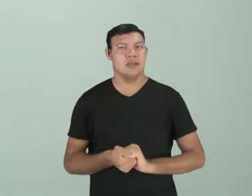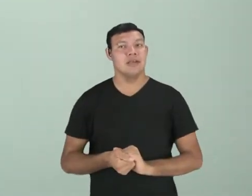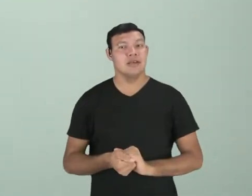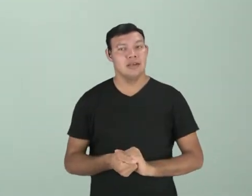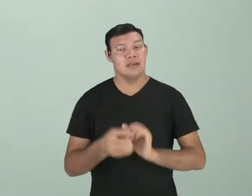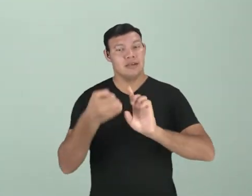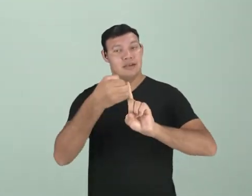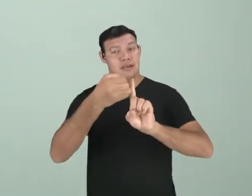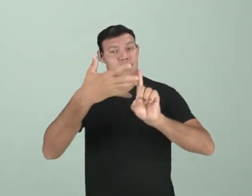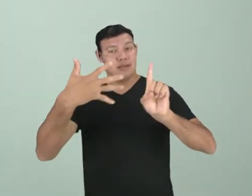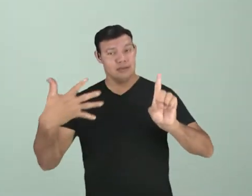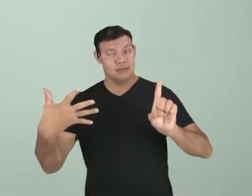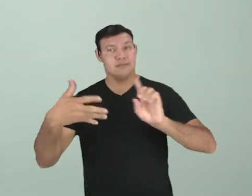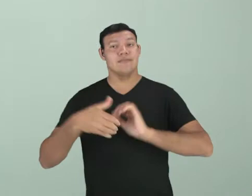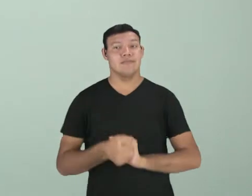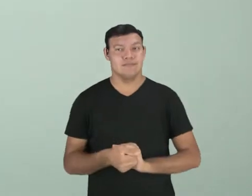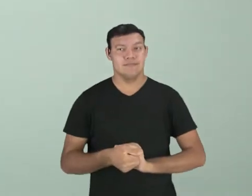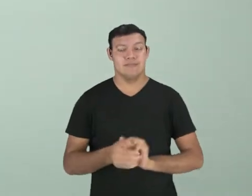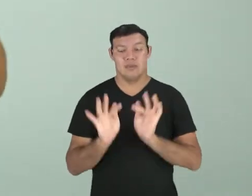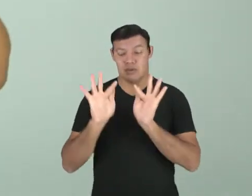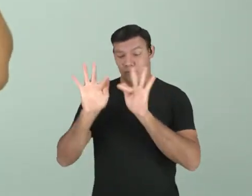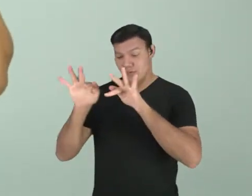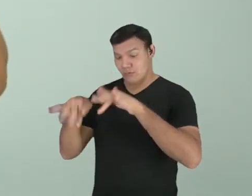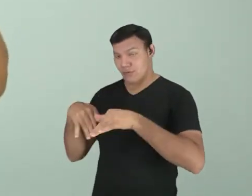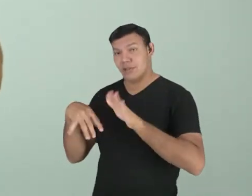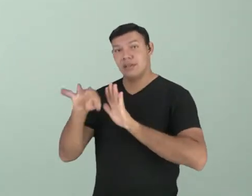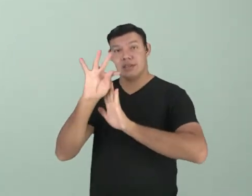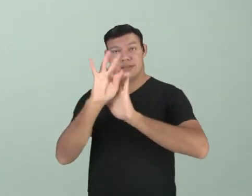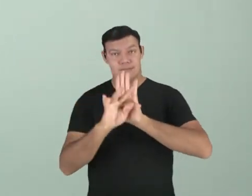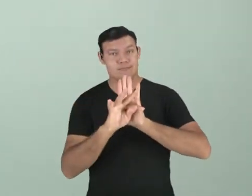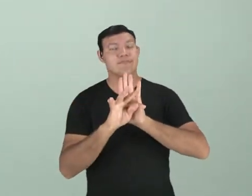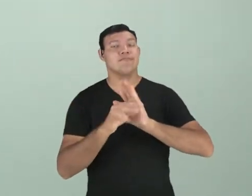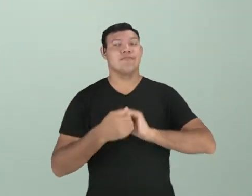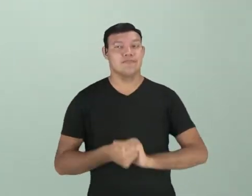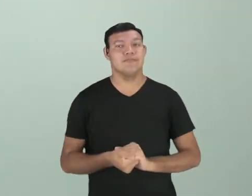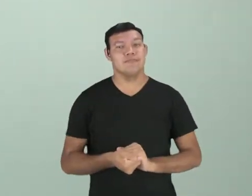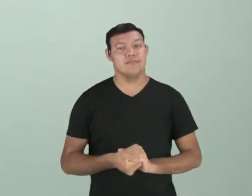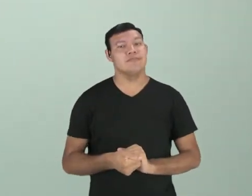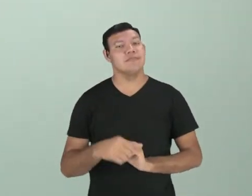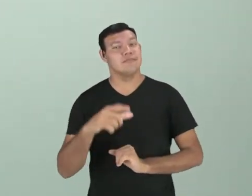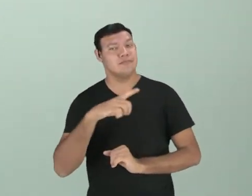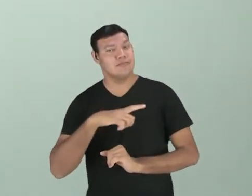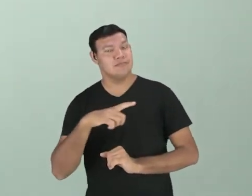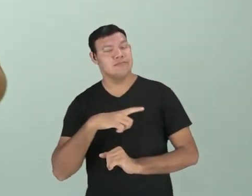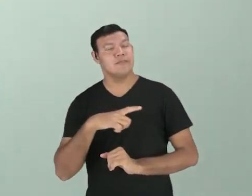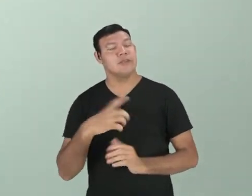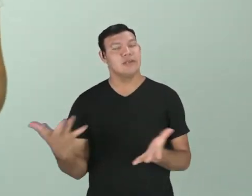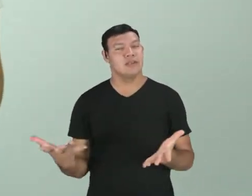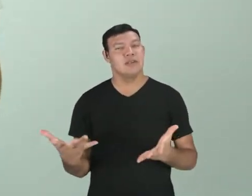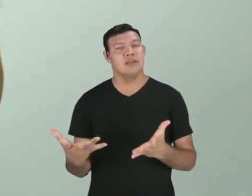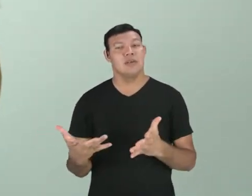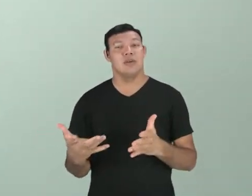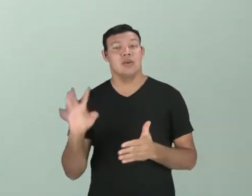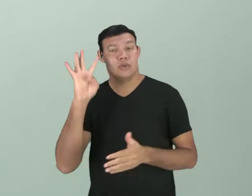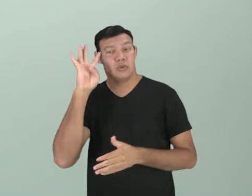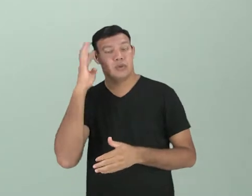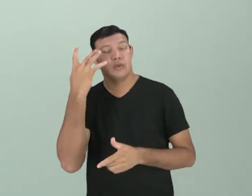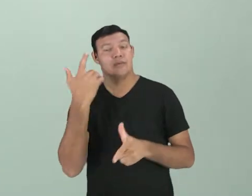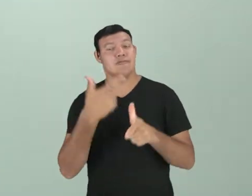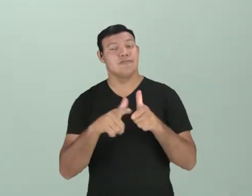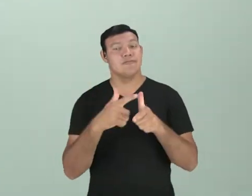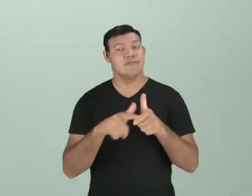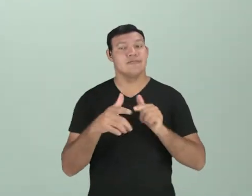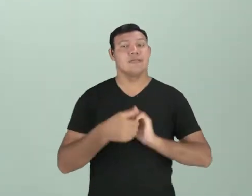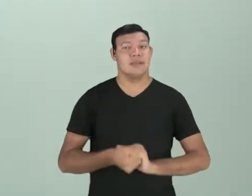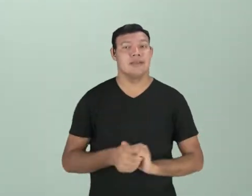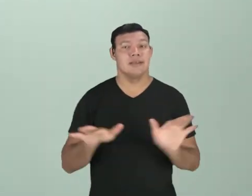de argumentos. E ao final do seu texto, na conclusão, você vai trazer uma intervenção. Vamos